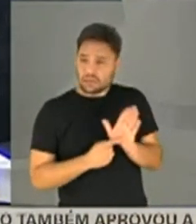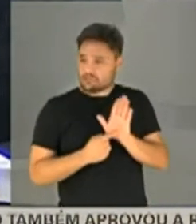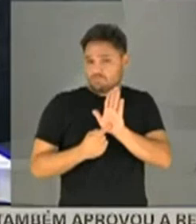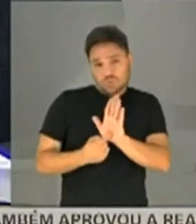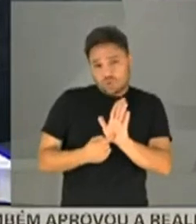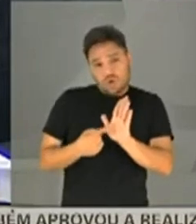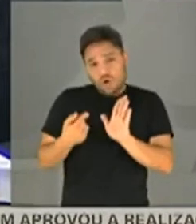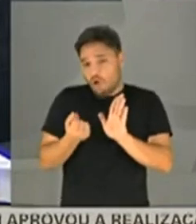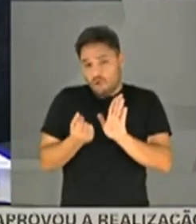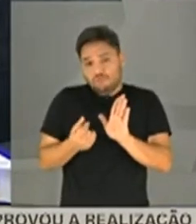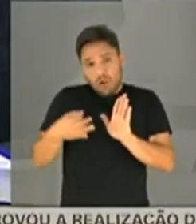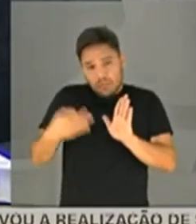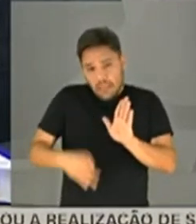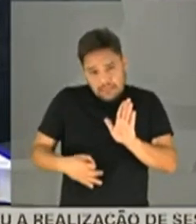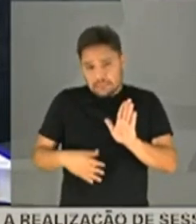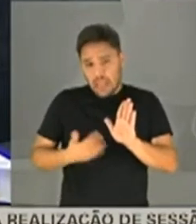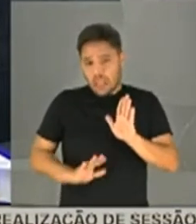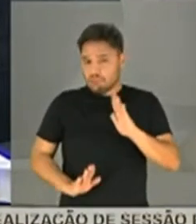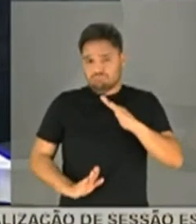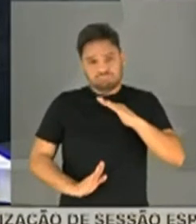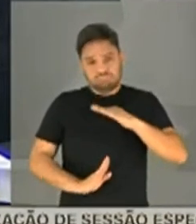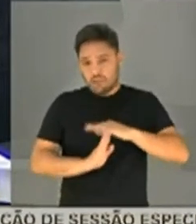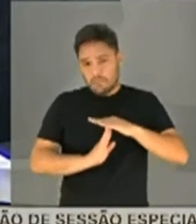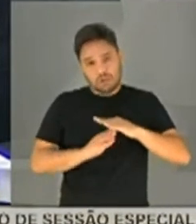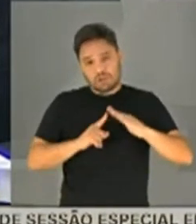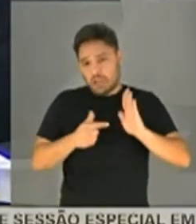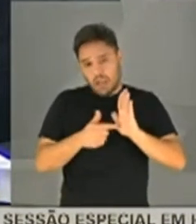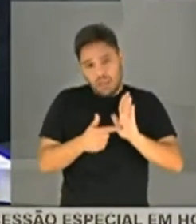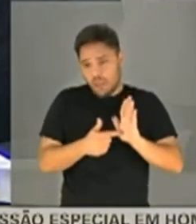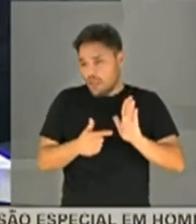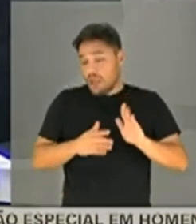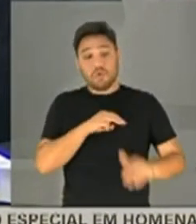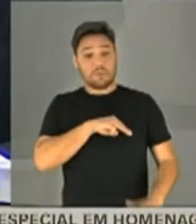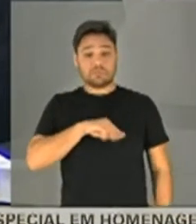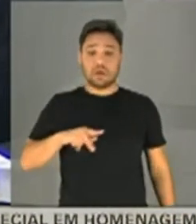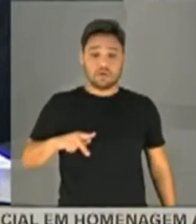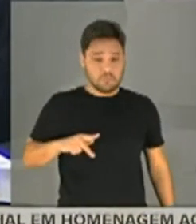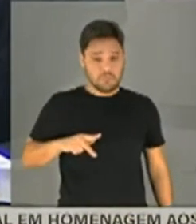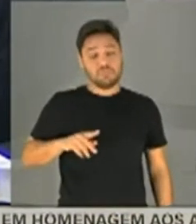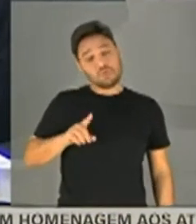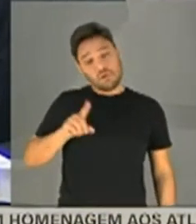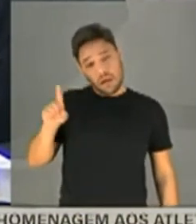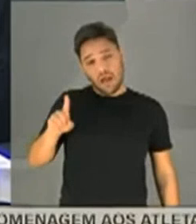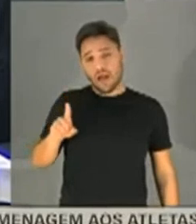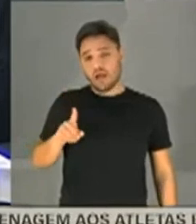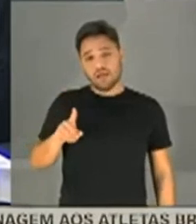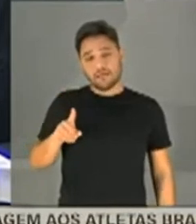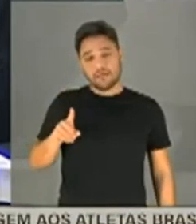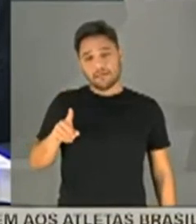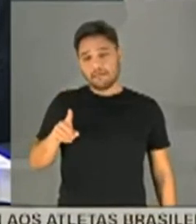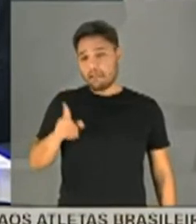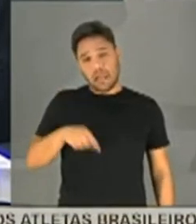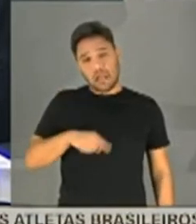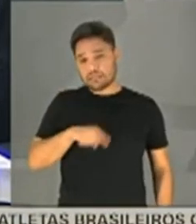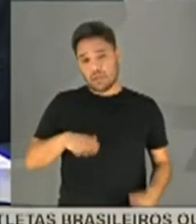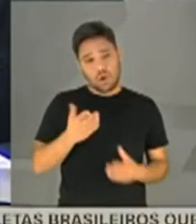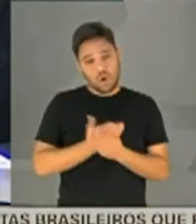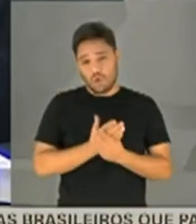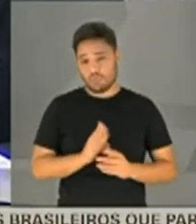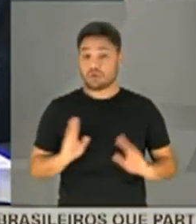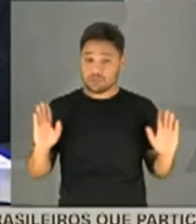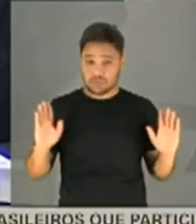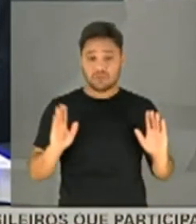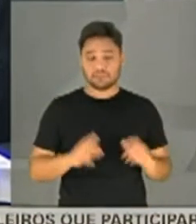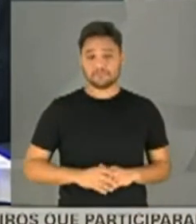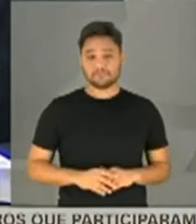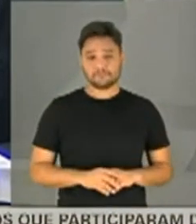estávamos exatamente de acordo com a lei e o Ministério Público, o Tribunal de Contas da União cancelou e arquivou